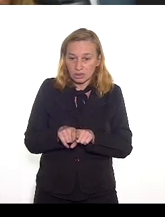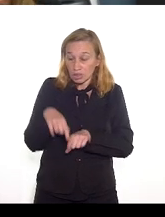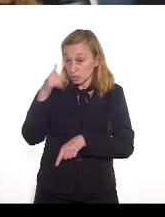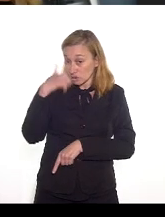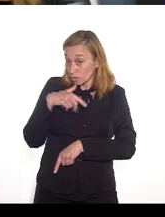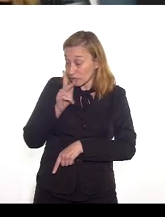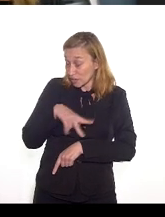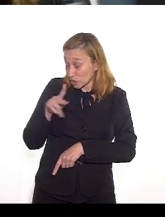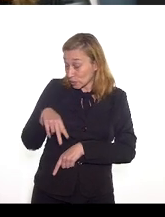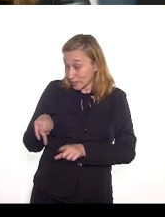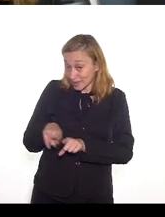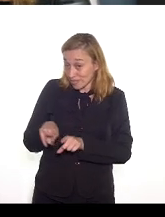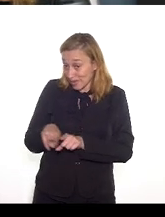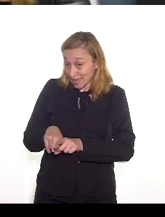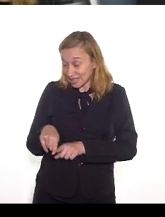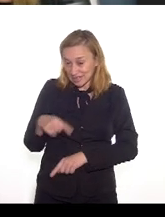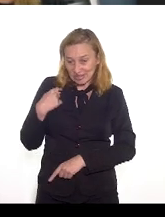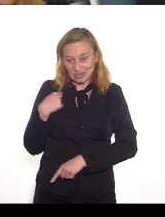hein?